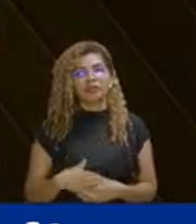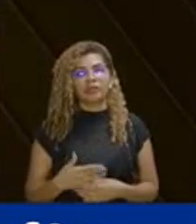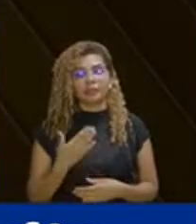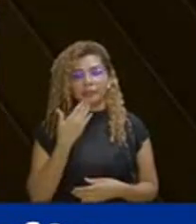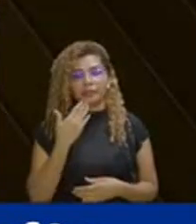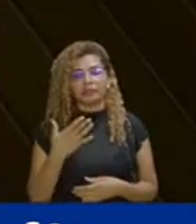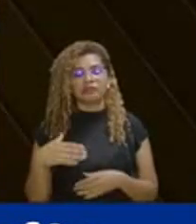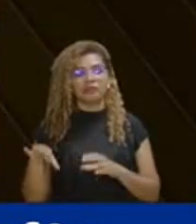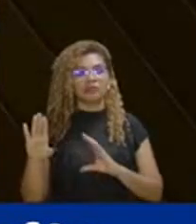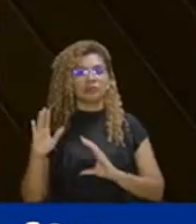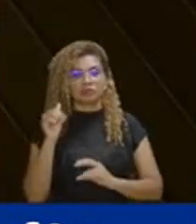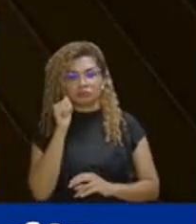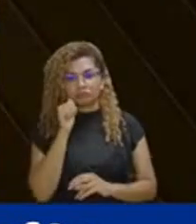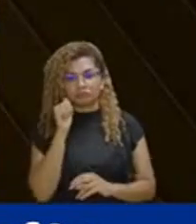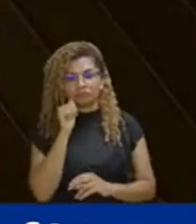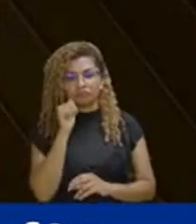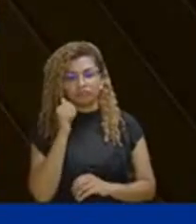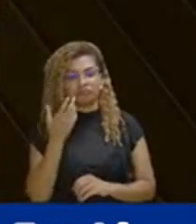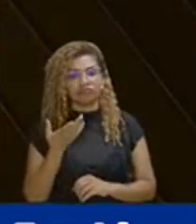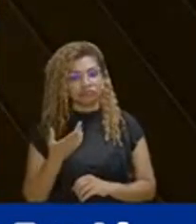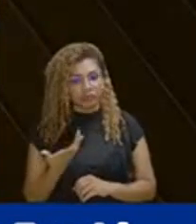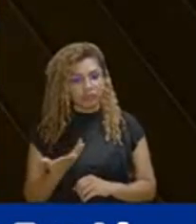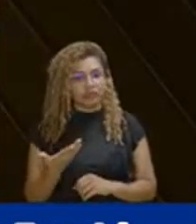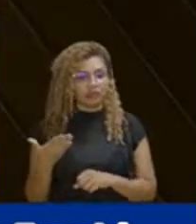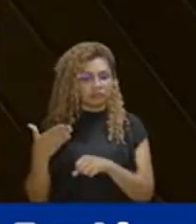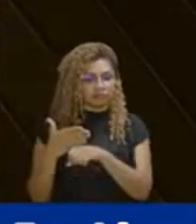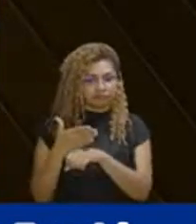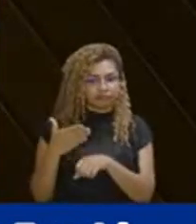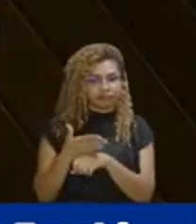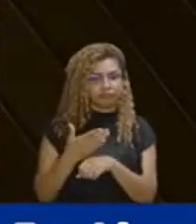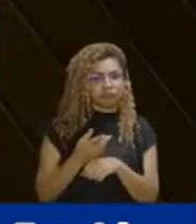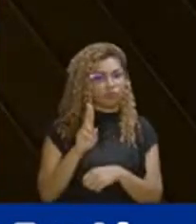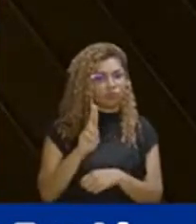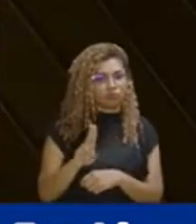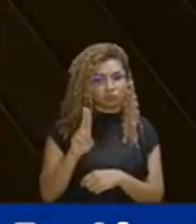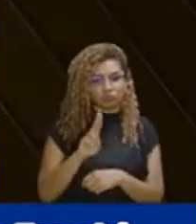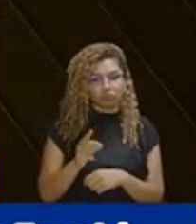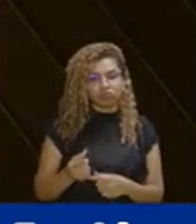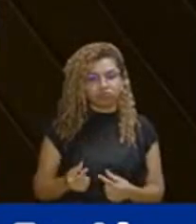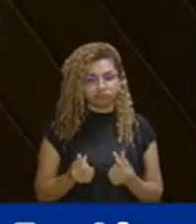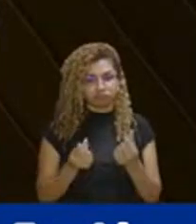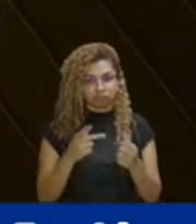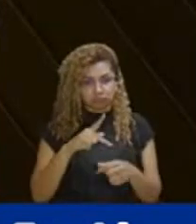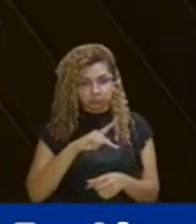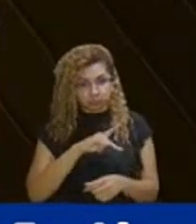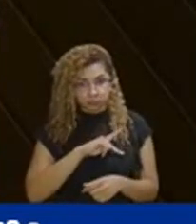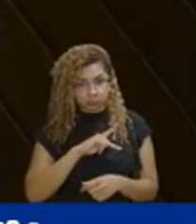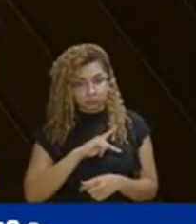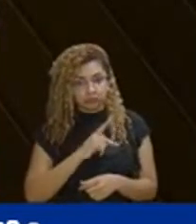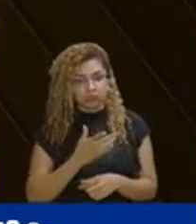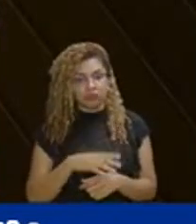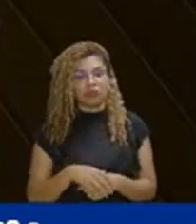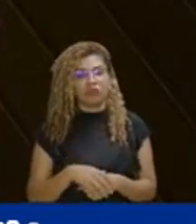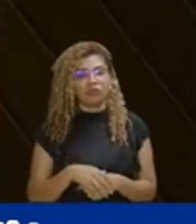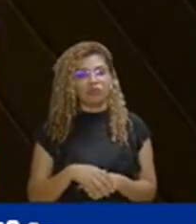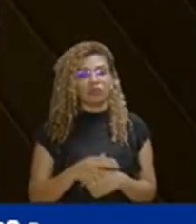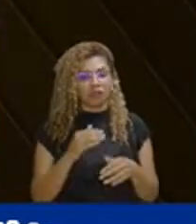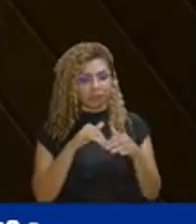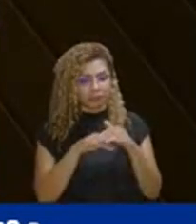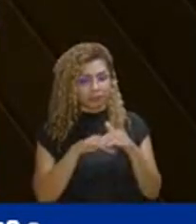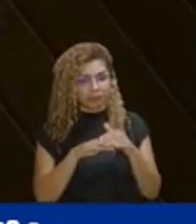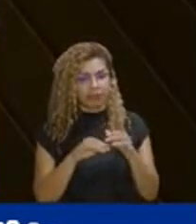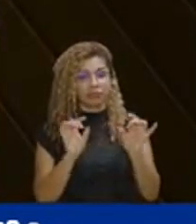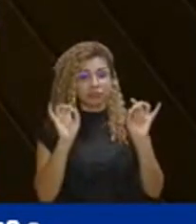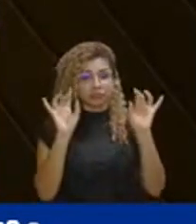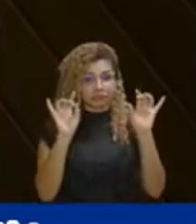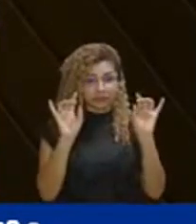Lima Ferraz tenha acesso ou efetue despesas com o uso de recursos públicos, seja do Fundo Especial de Financiamento de Campanha